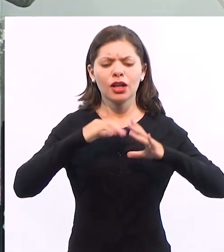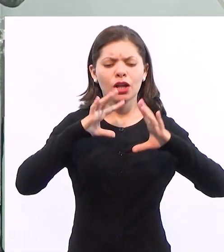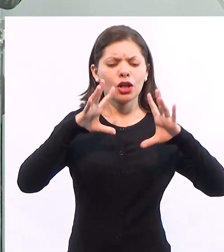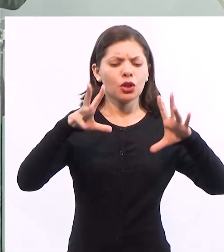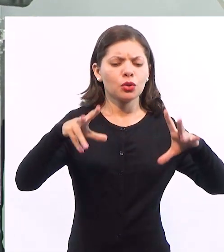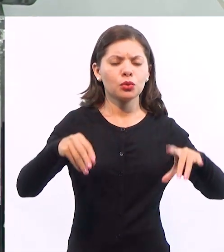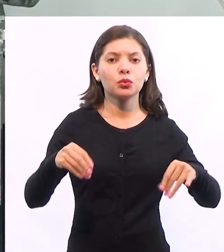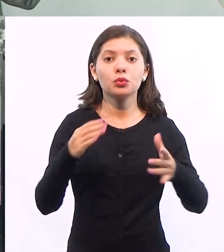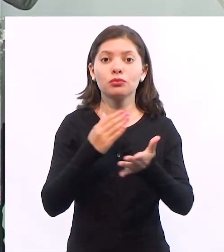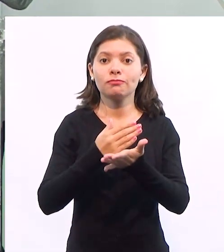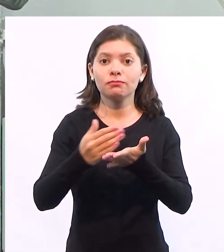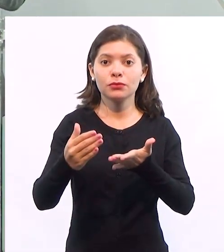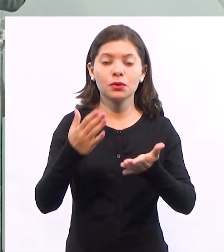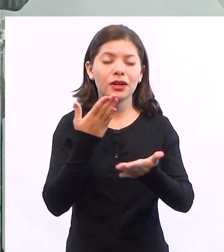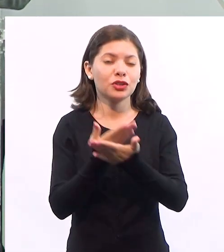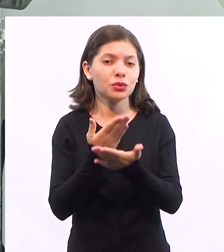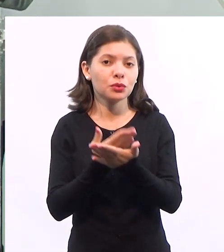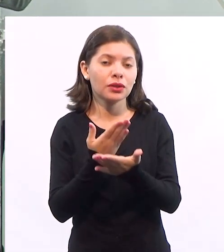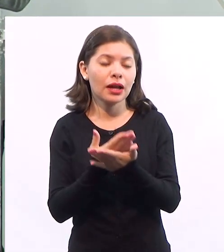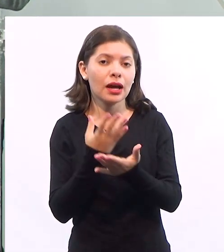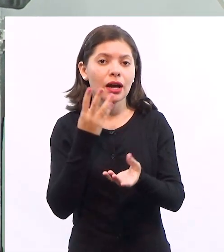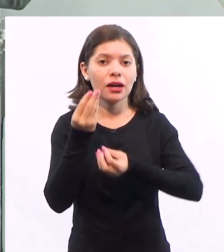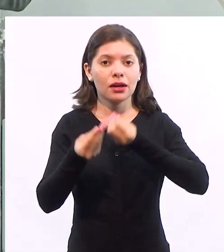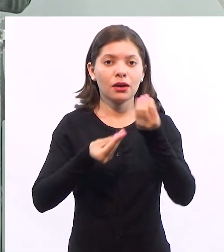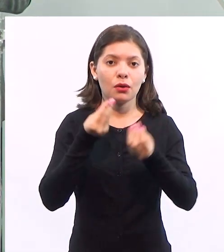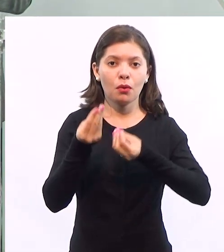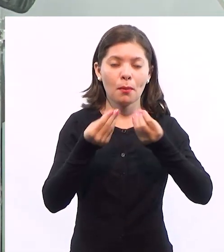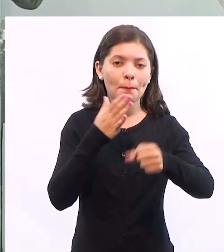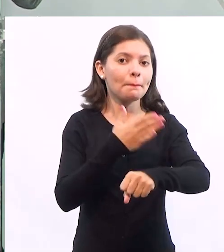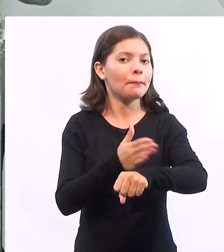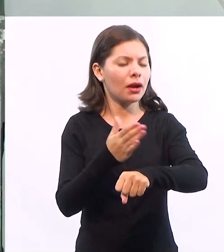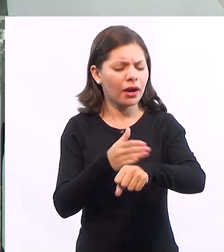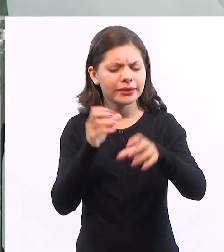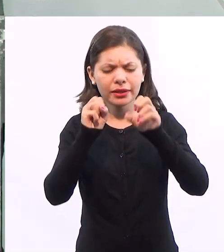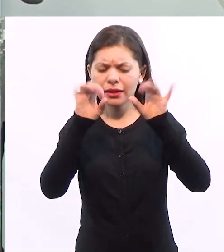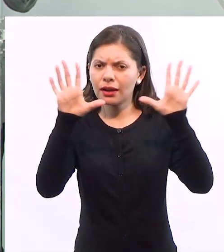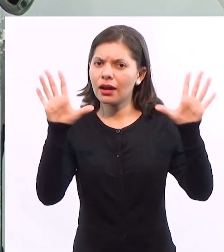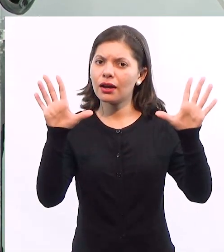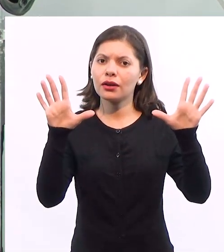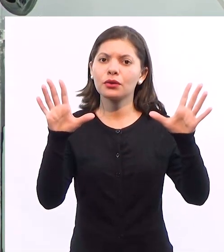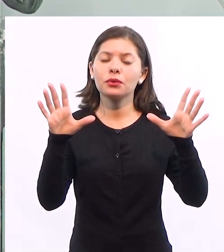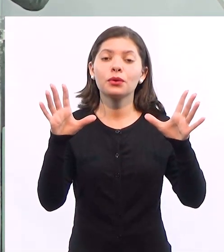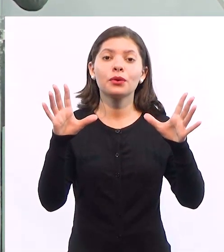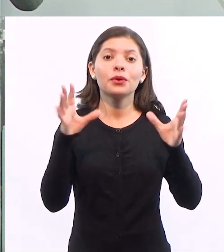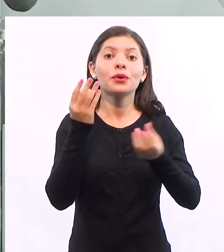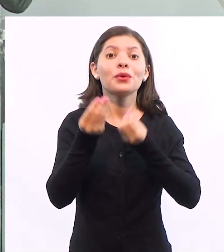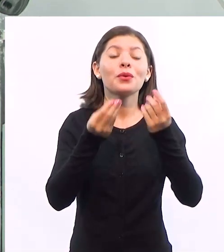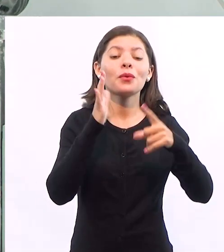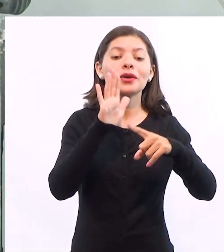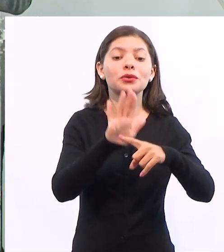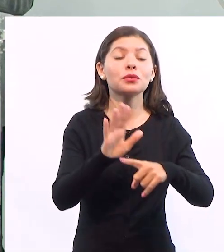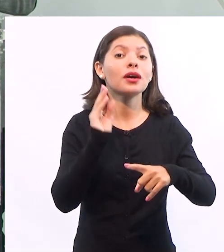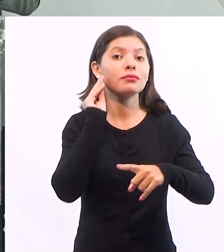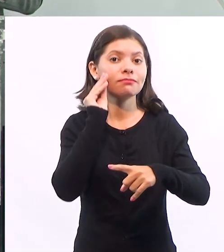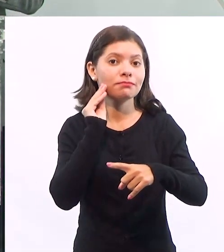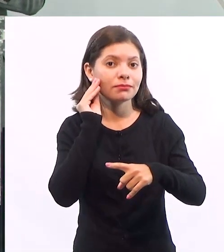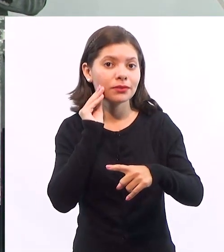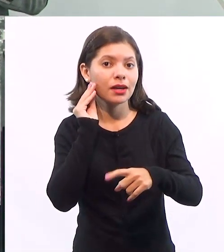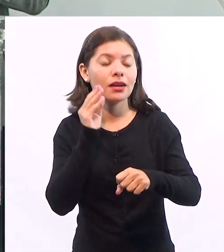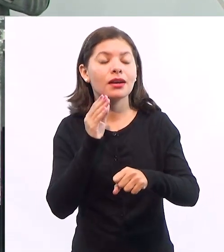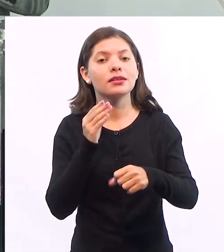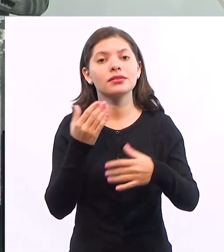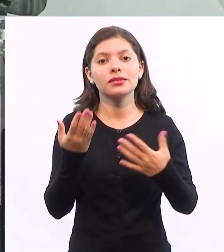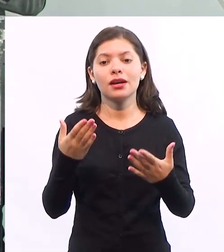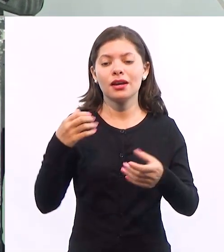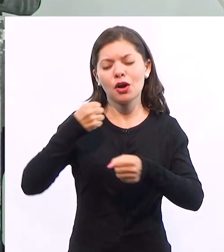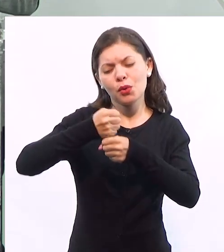tudo foi começando a ser trabalhado de uma forma, né, muito prática, muito clara, e é lógico, por meio da ciência, por meio de experimentos, e essas